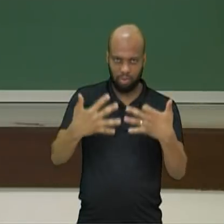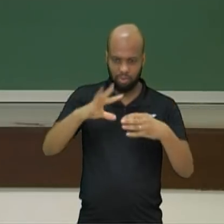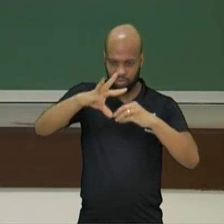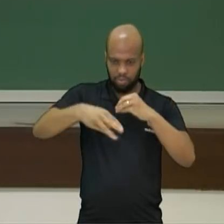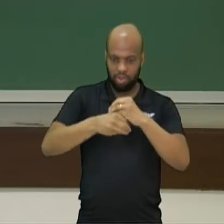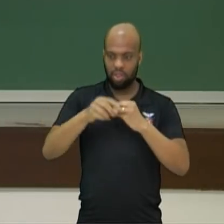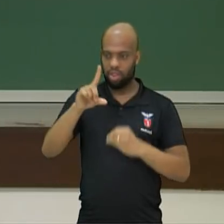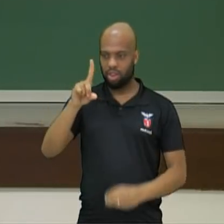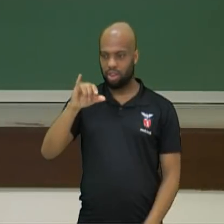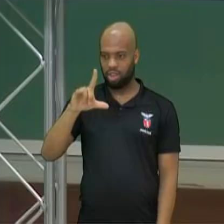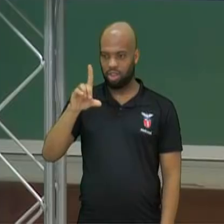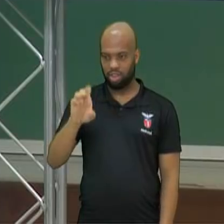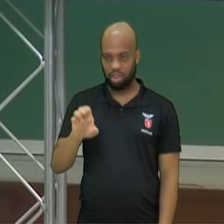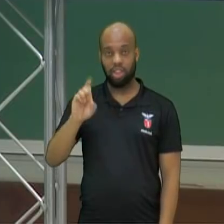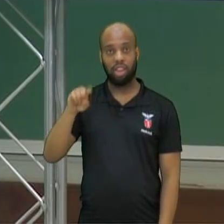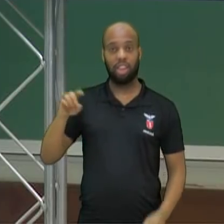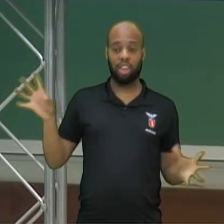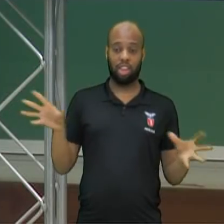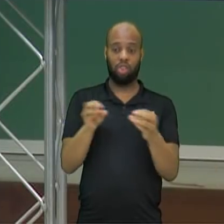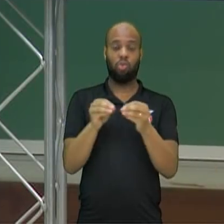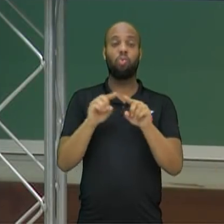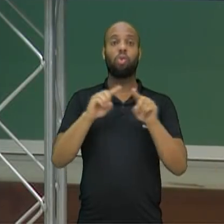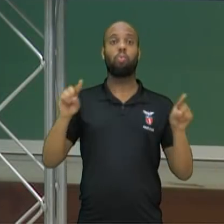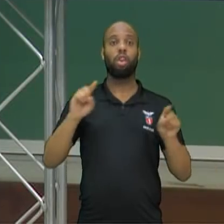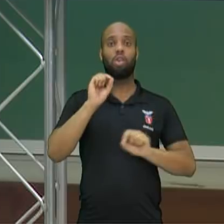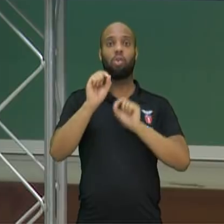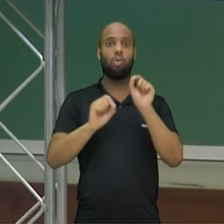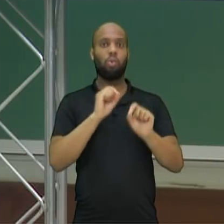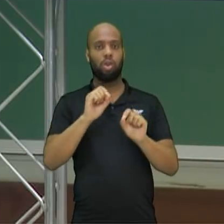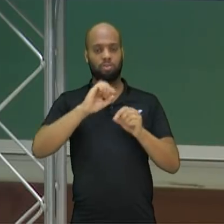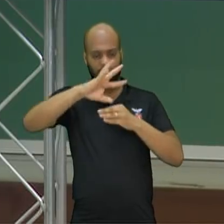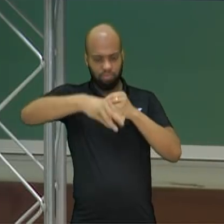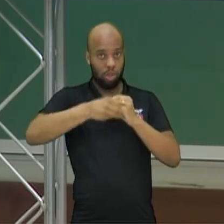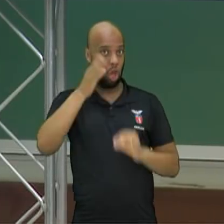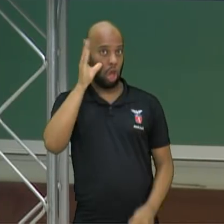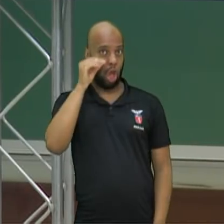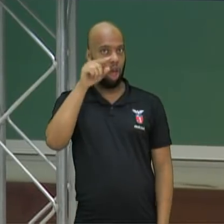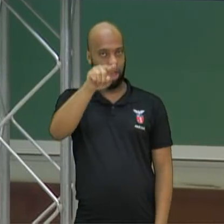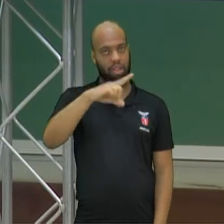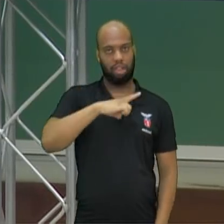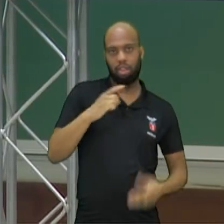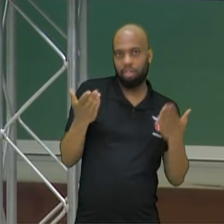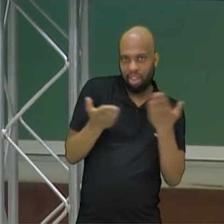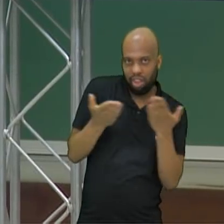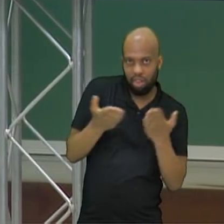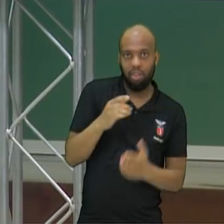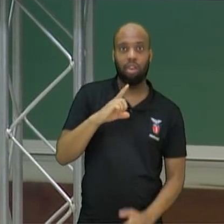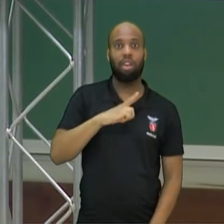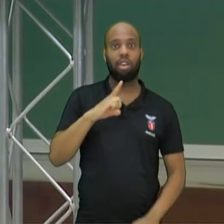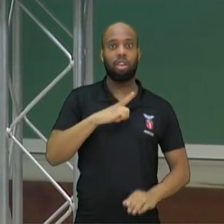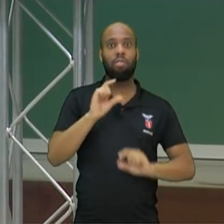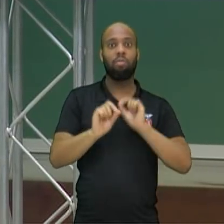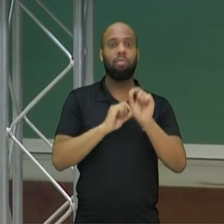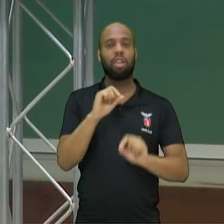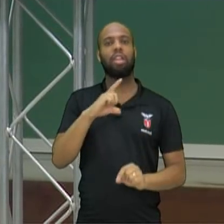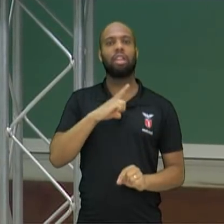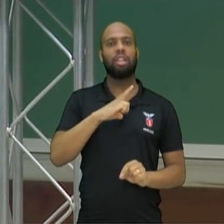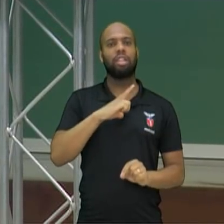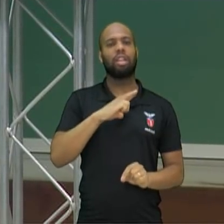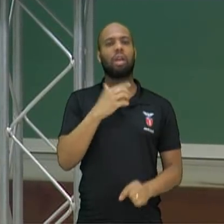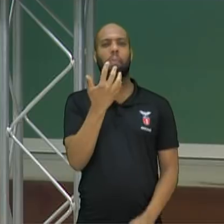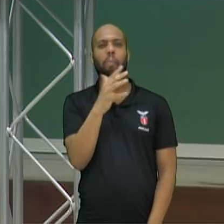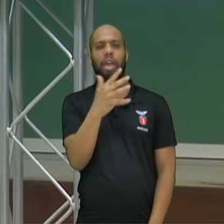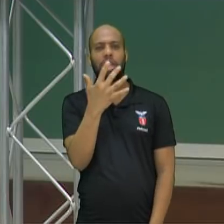que é uma espécie de resumo. Mas, na verdade, né, só para curiosidade de vocês, nós temos, assim, mais ou